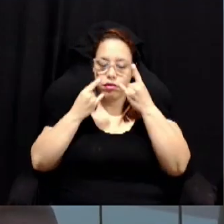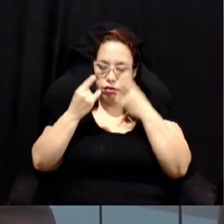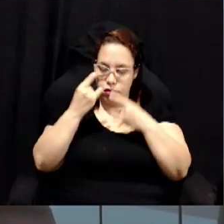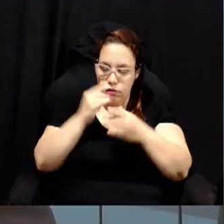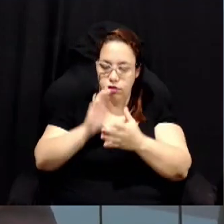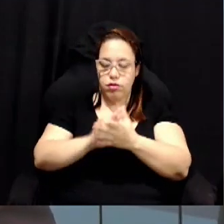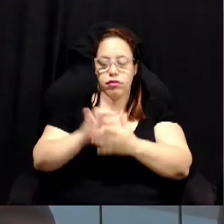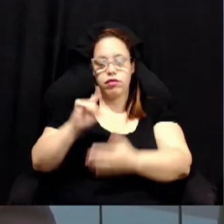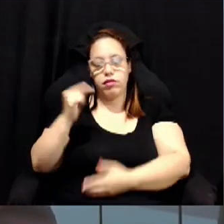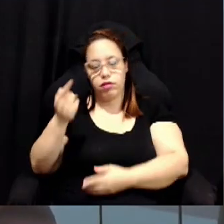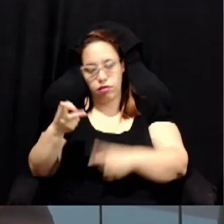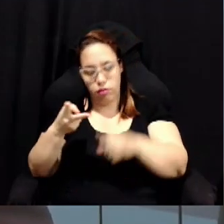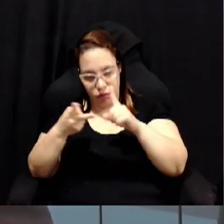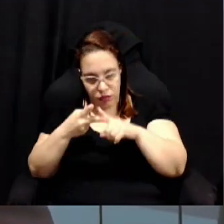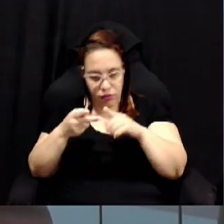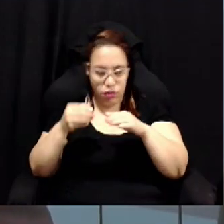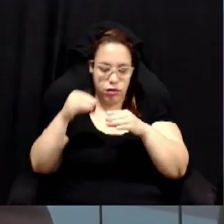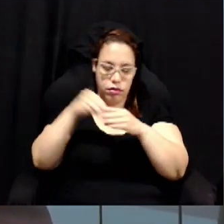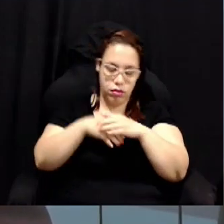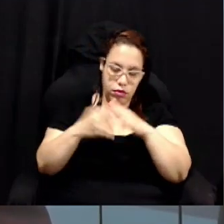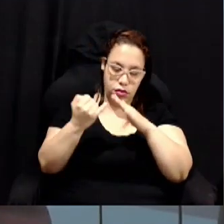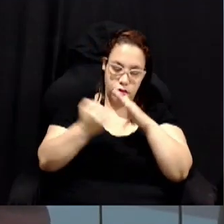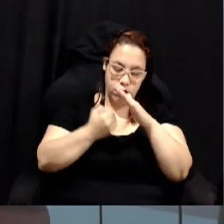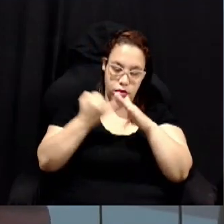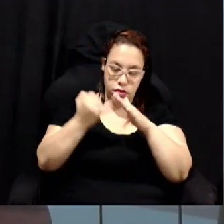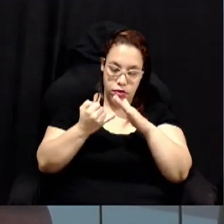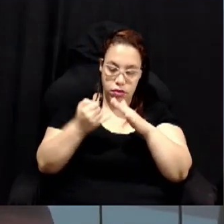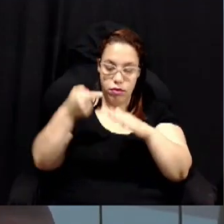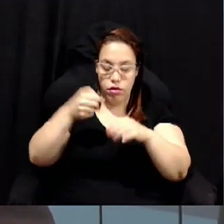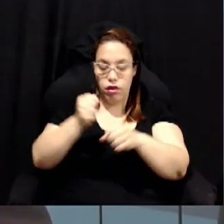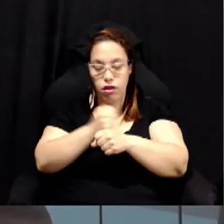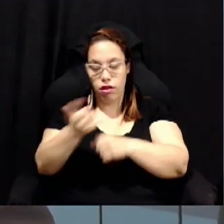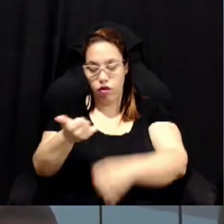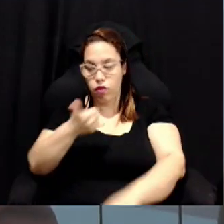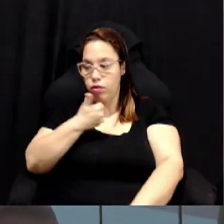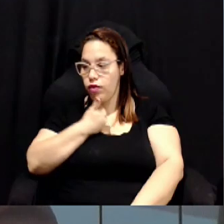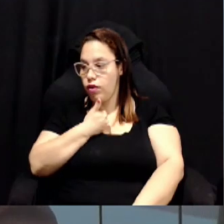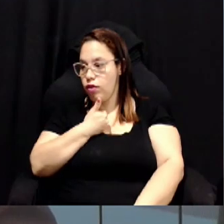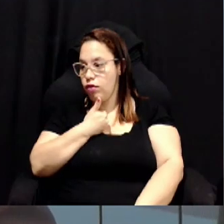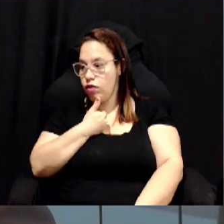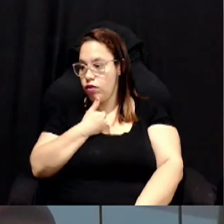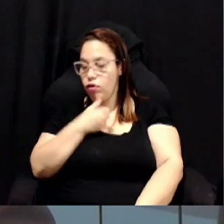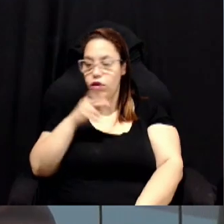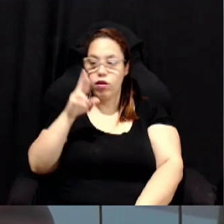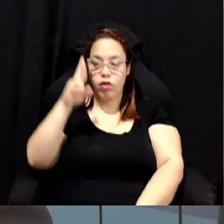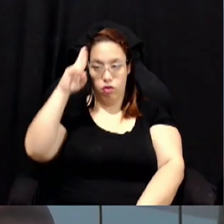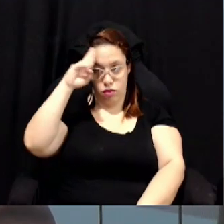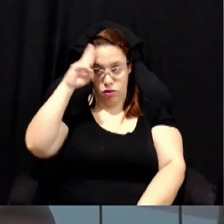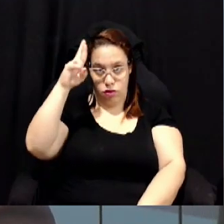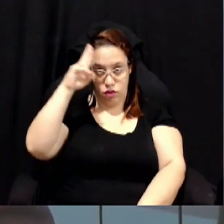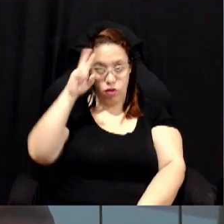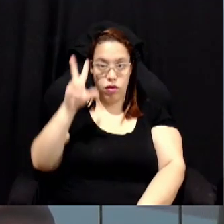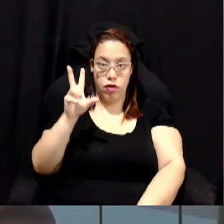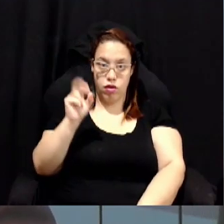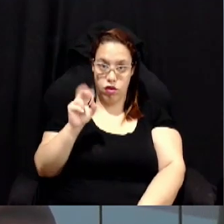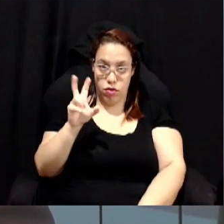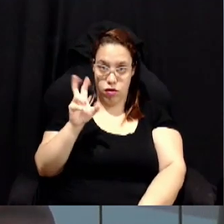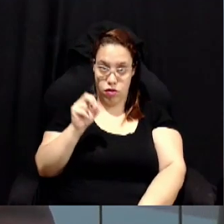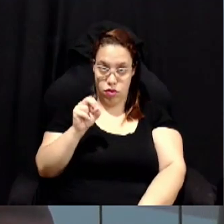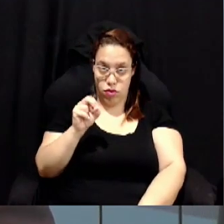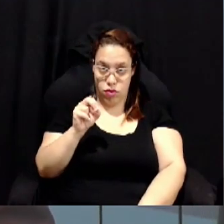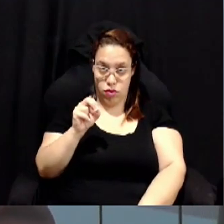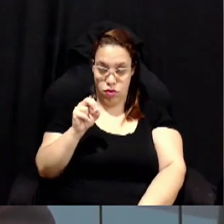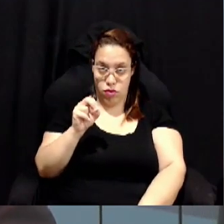na mesma instituição que foi relatado esse ano para mim, de uma senhora que é a avó de